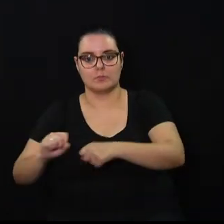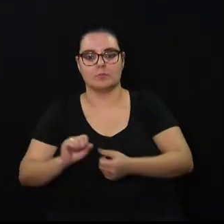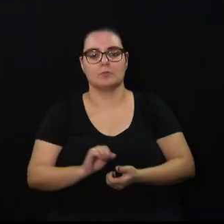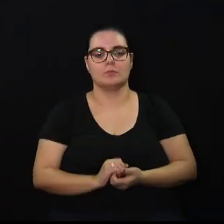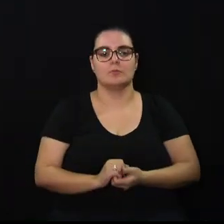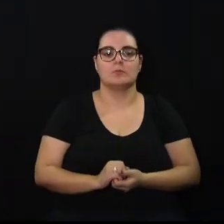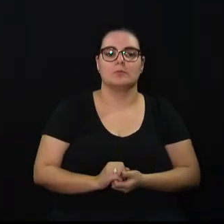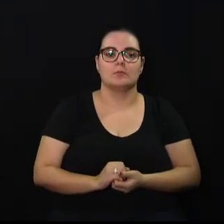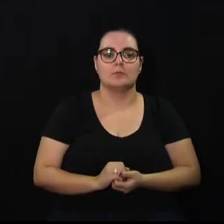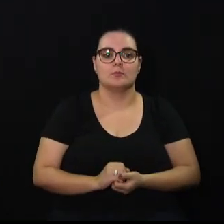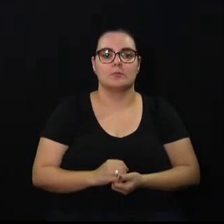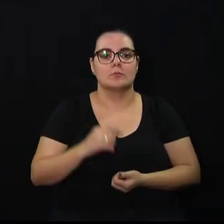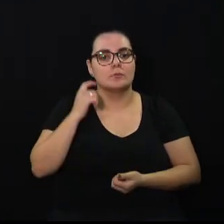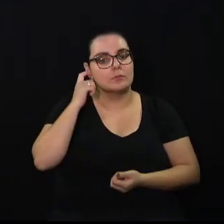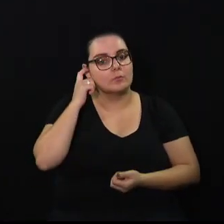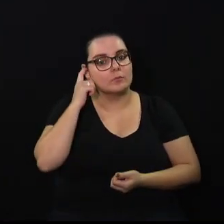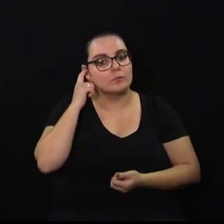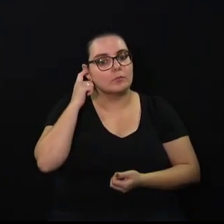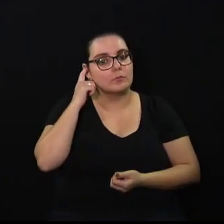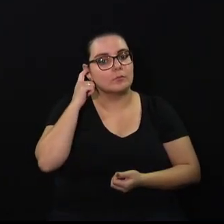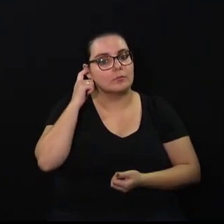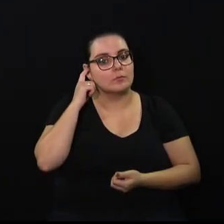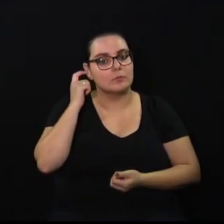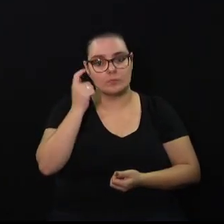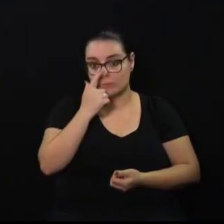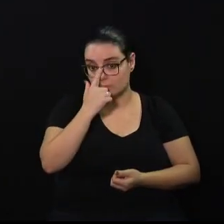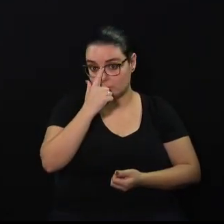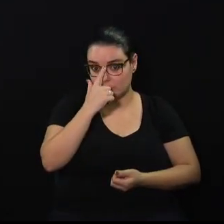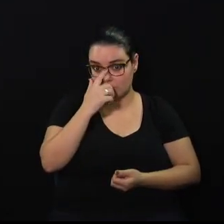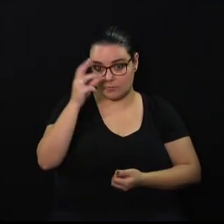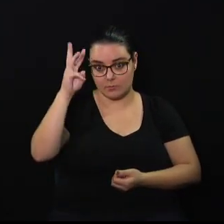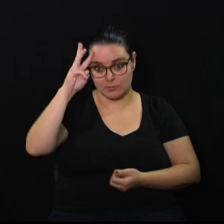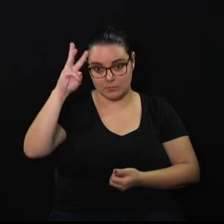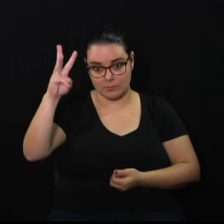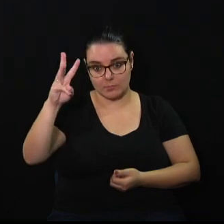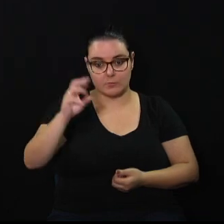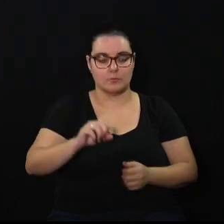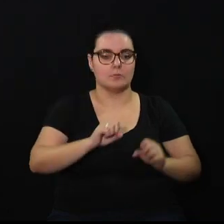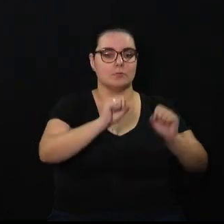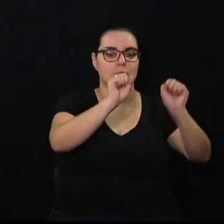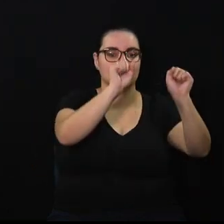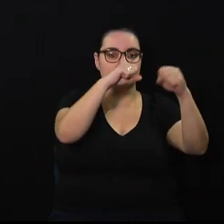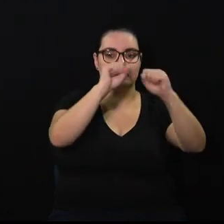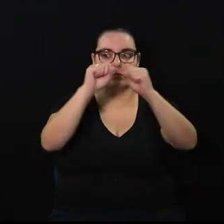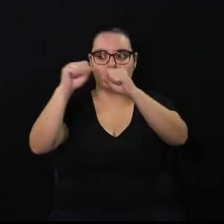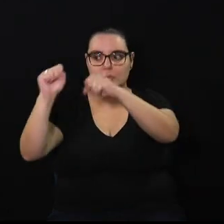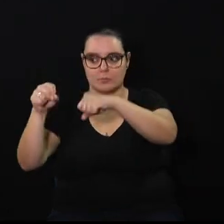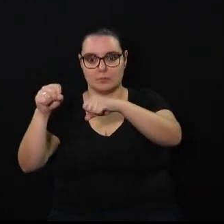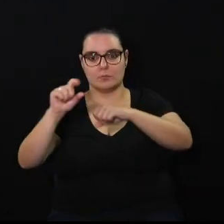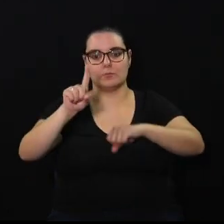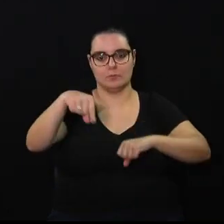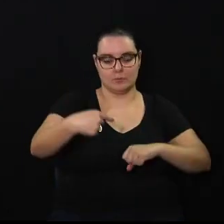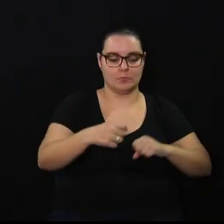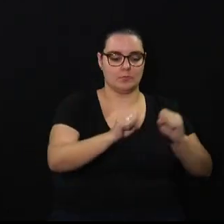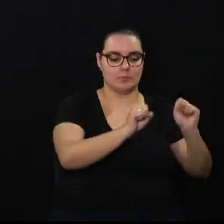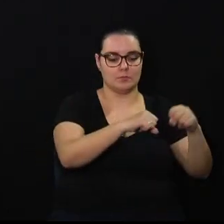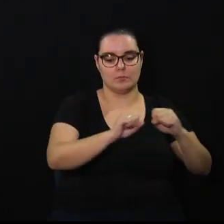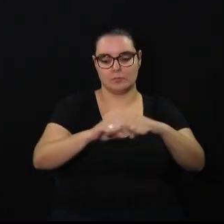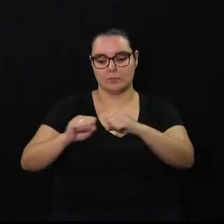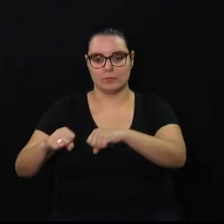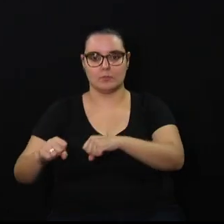é três vezes consecutivas por três dias seguidos para a gente entender que é uma habilidade que já